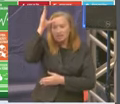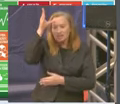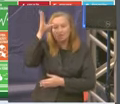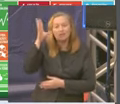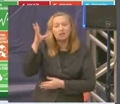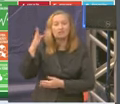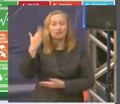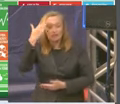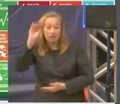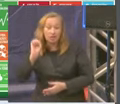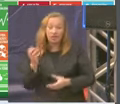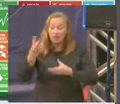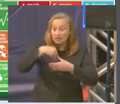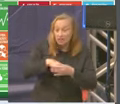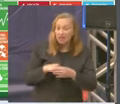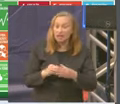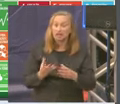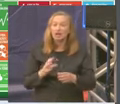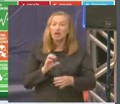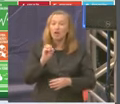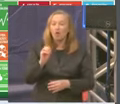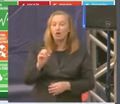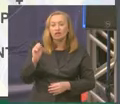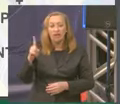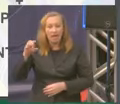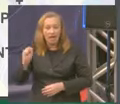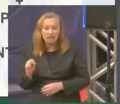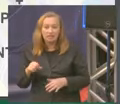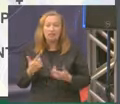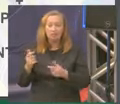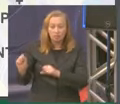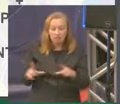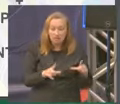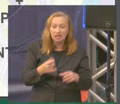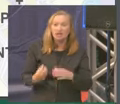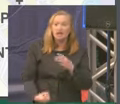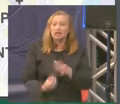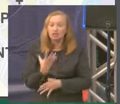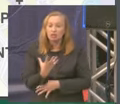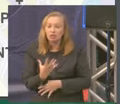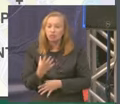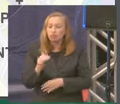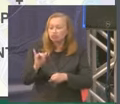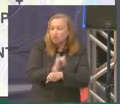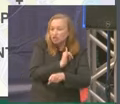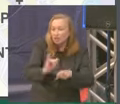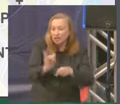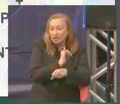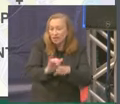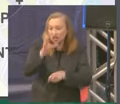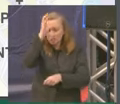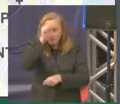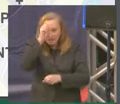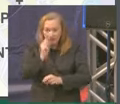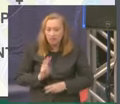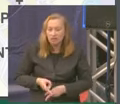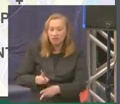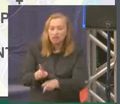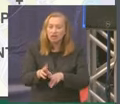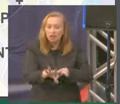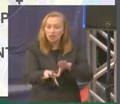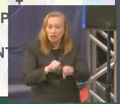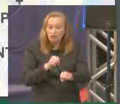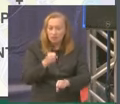ali dentro, em cima dos ODS. Pode passar a nossa última aí. Nós queremos criar um mecanismo de aprendizagem permanente, informação,